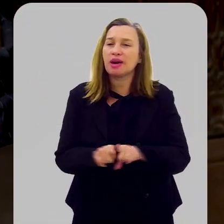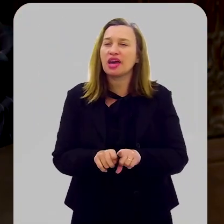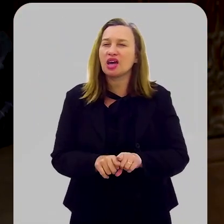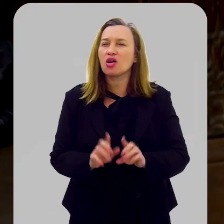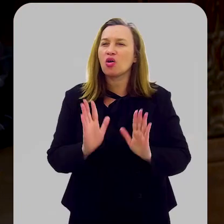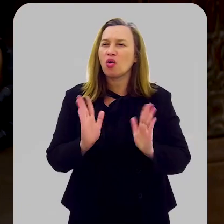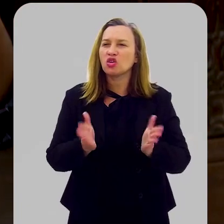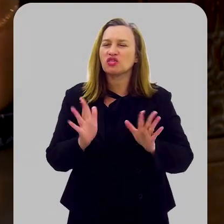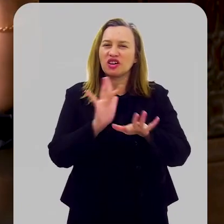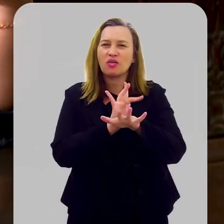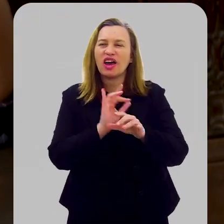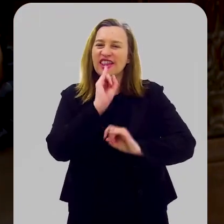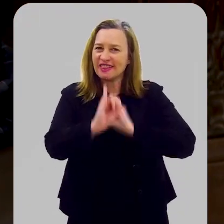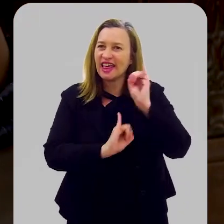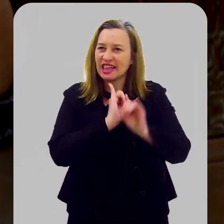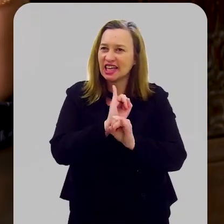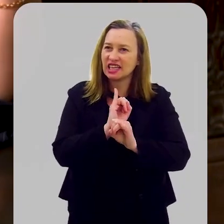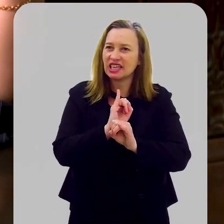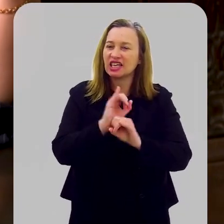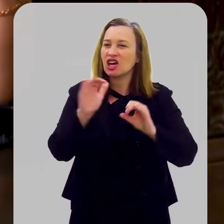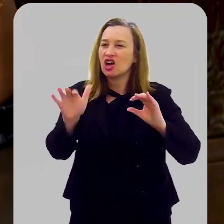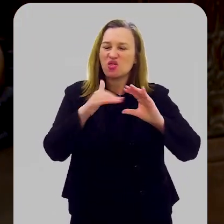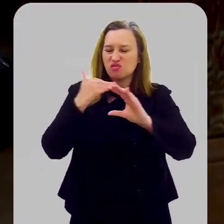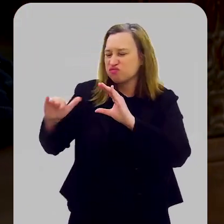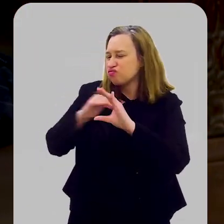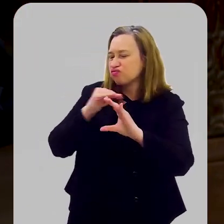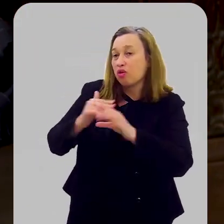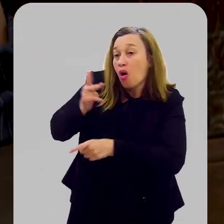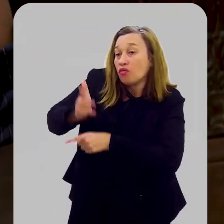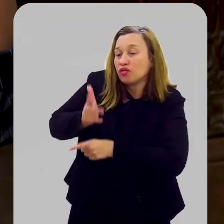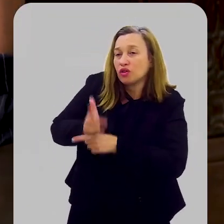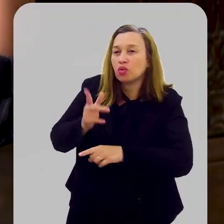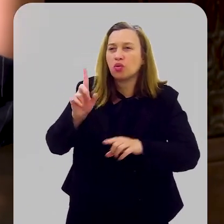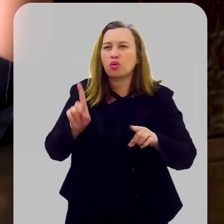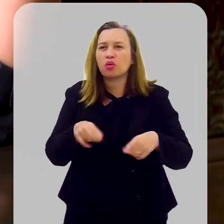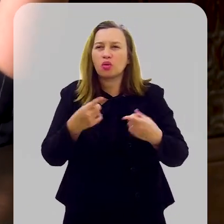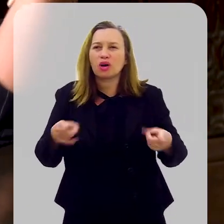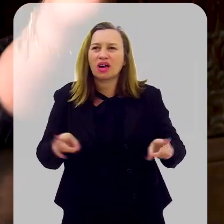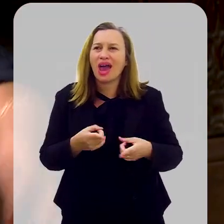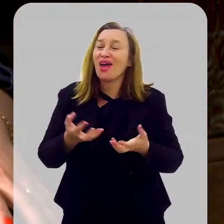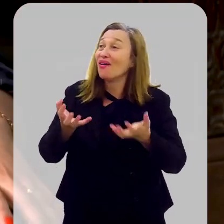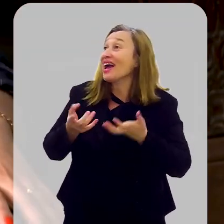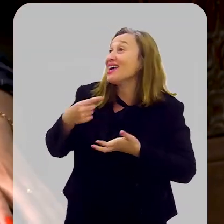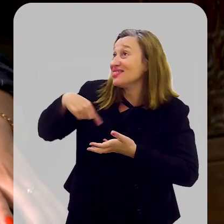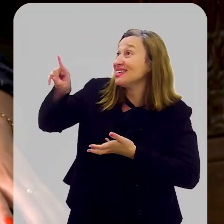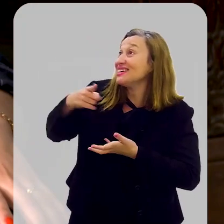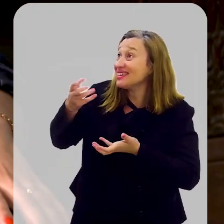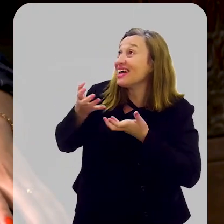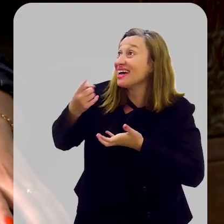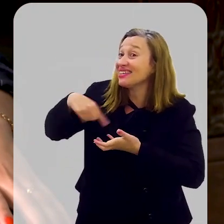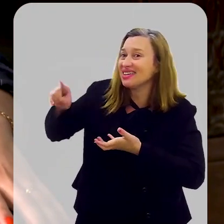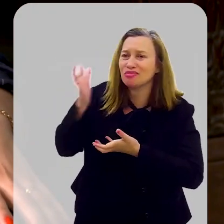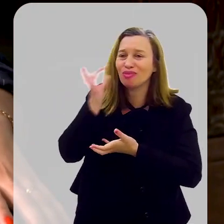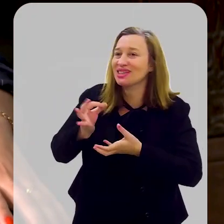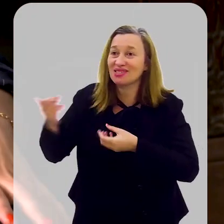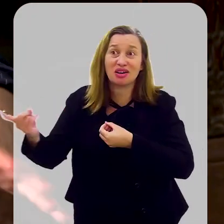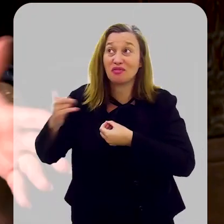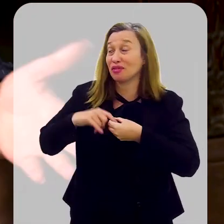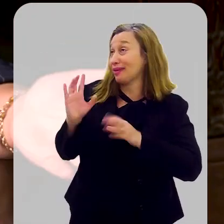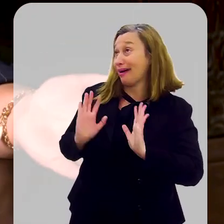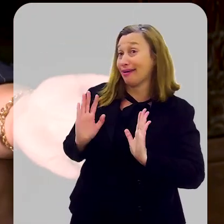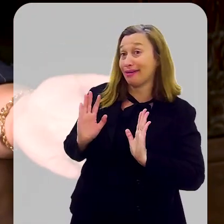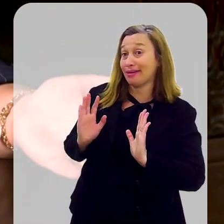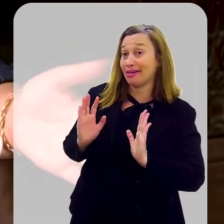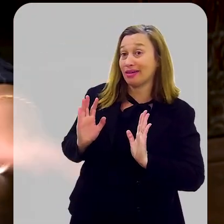tem... Quando a gente, hoje em dia, com o advento da internet, né? A gente recebe cada vídeo deles cantando. Eu falo, Jesus, eu quero ir pra lá. Eu só não sei se eu vou